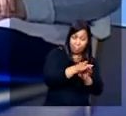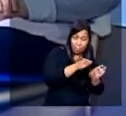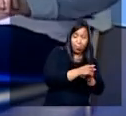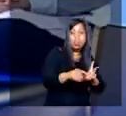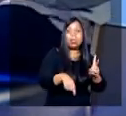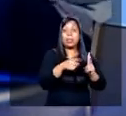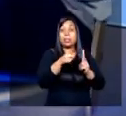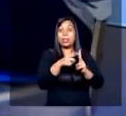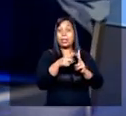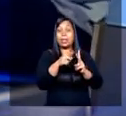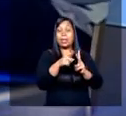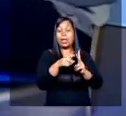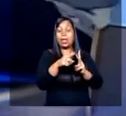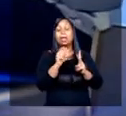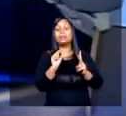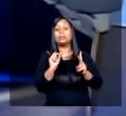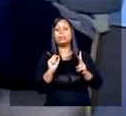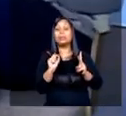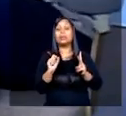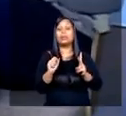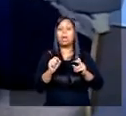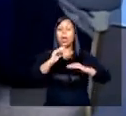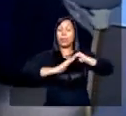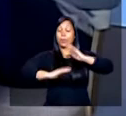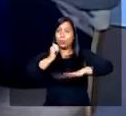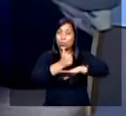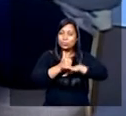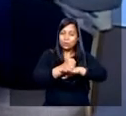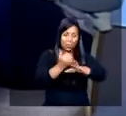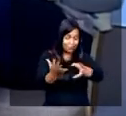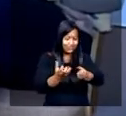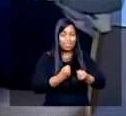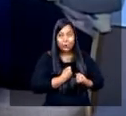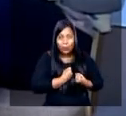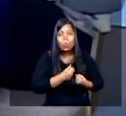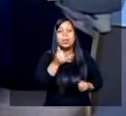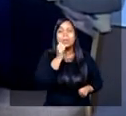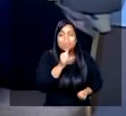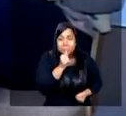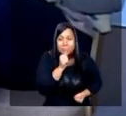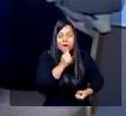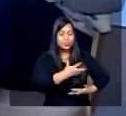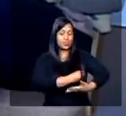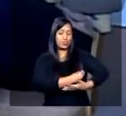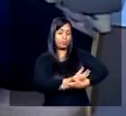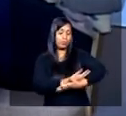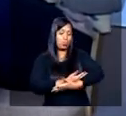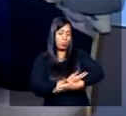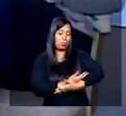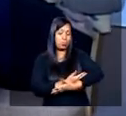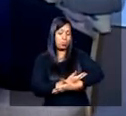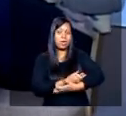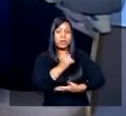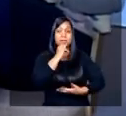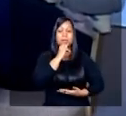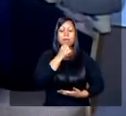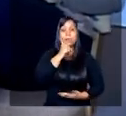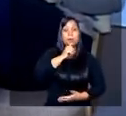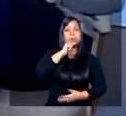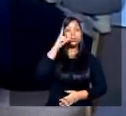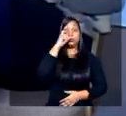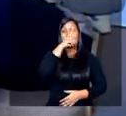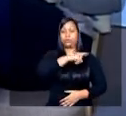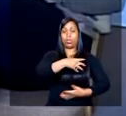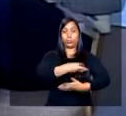grupos de profissionais que acolhem mães em aleitamento materno, uma mãe que tem dificuldade no